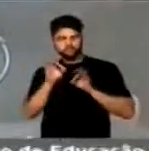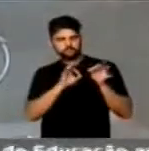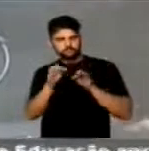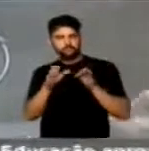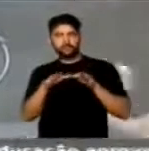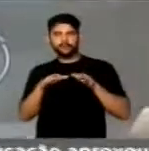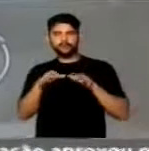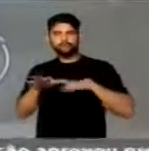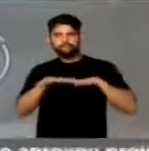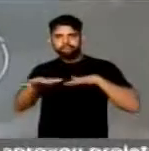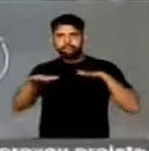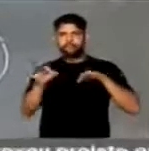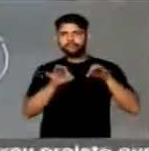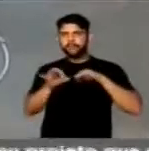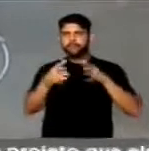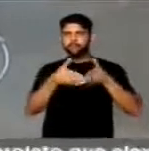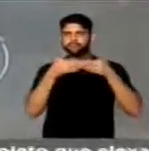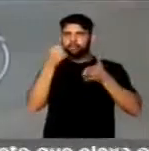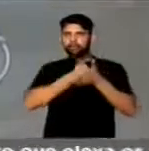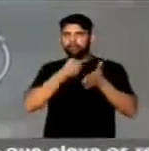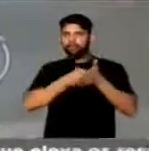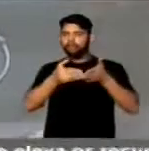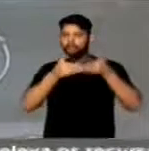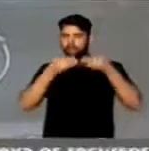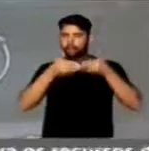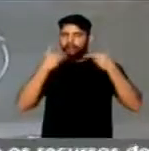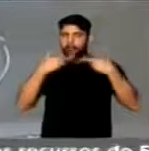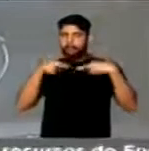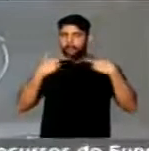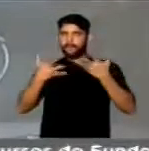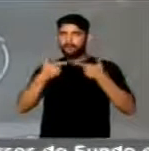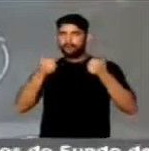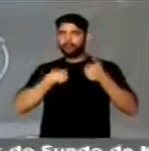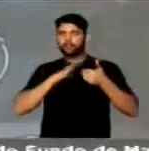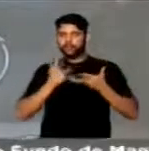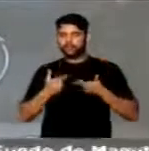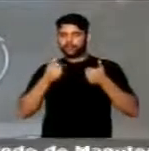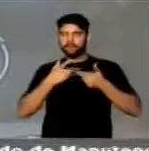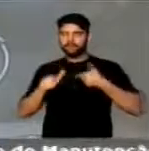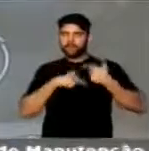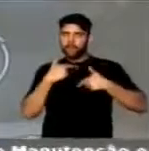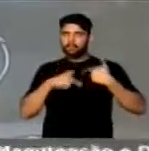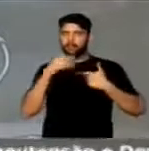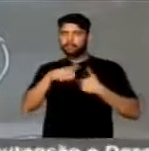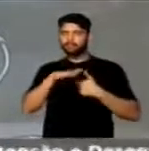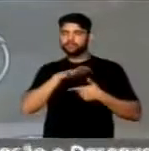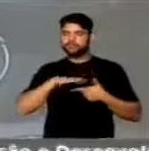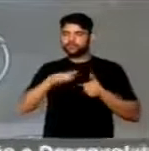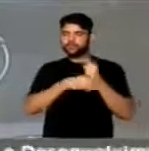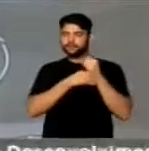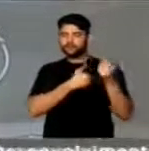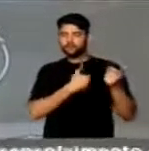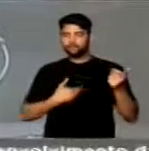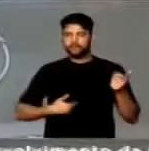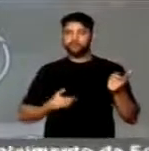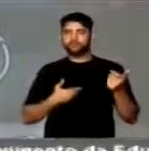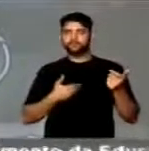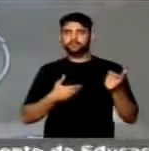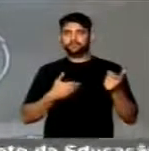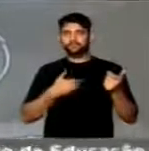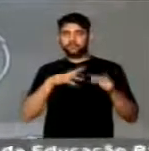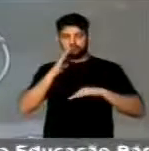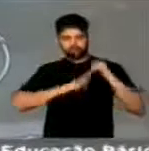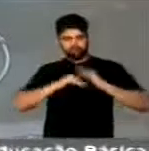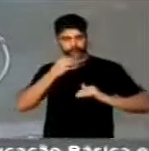mobilizaram, buscaram reivindicações, uma melhor qualificação para o exercício da atividade de segurança pública.